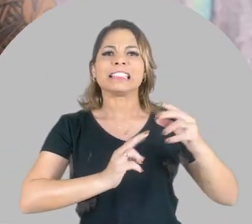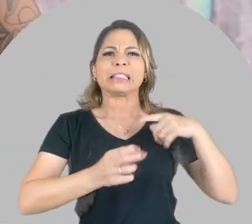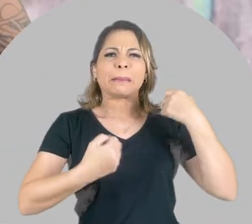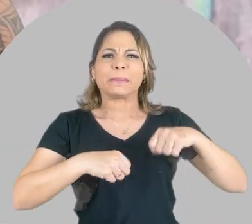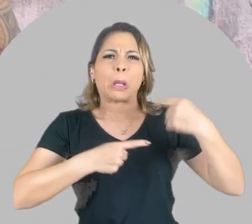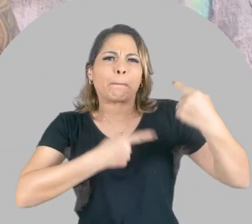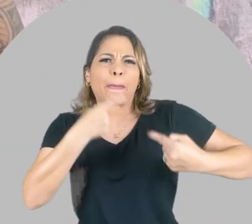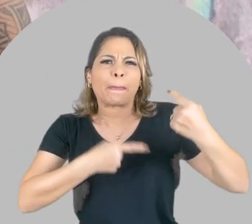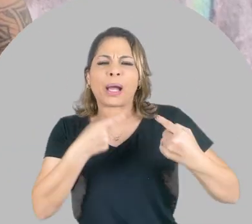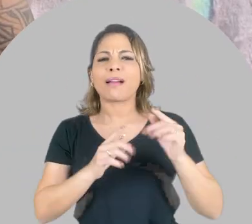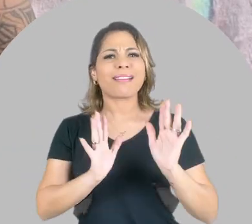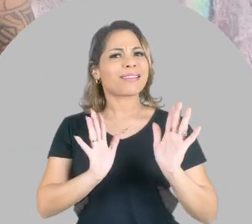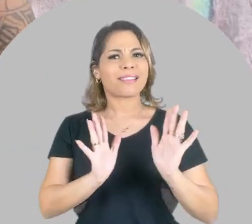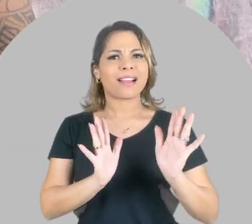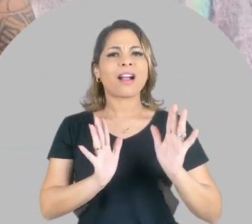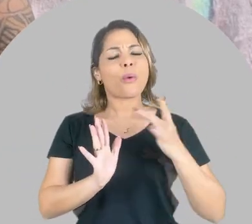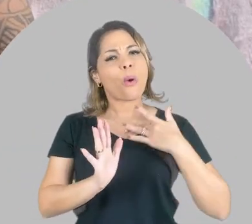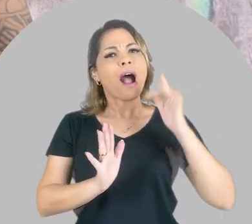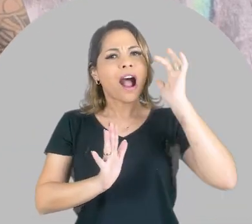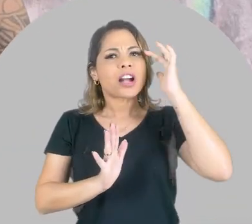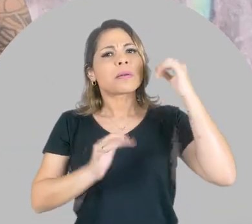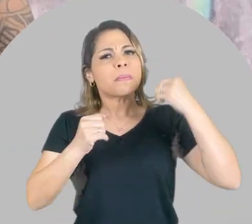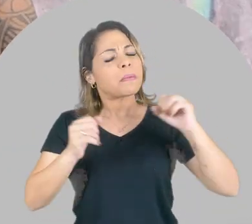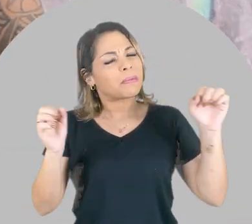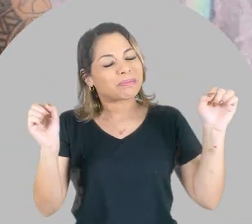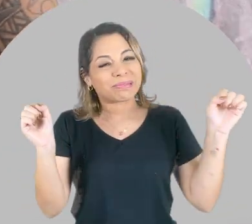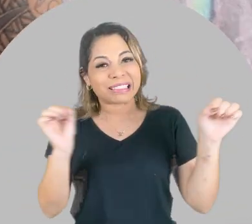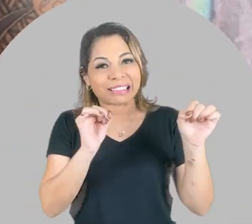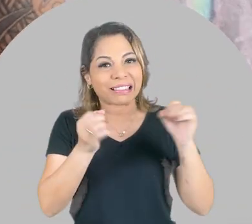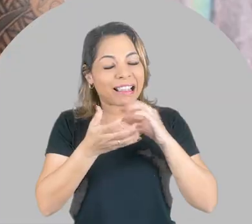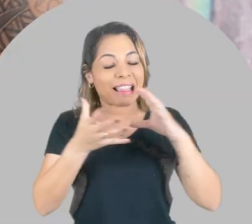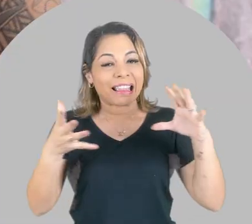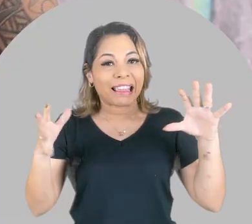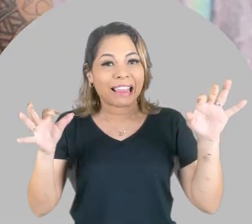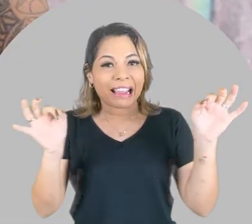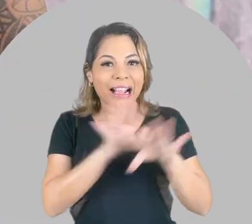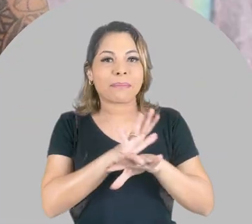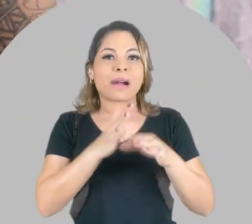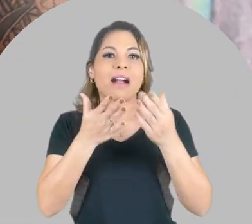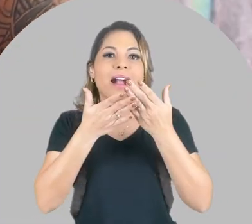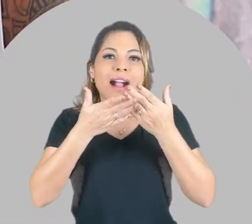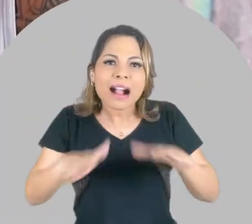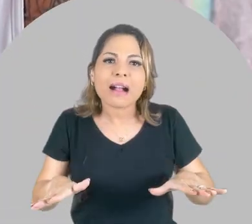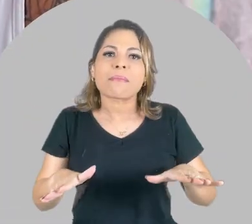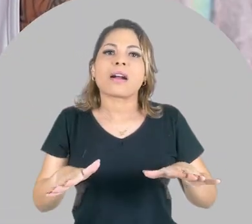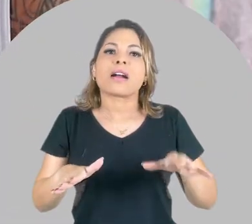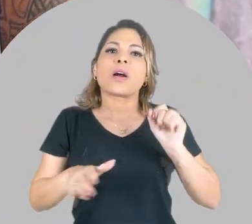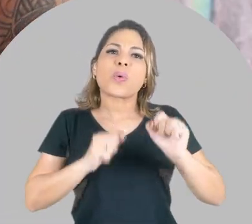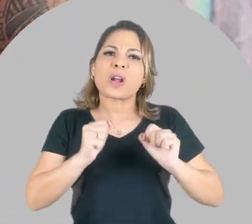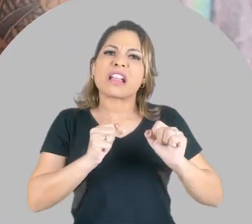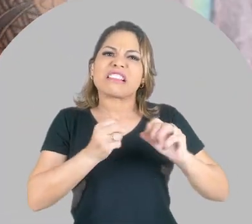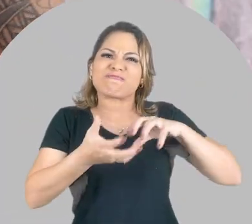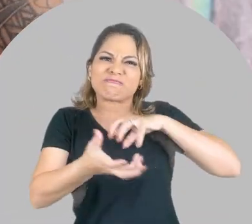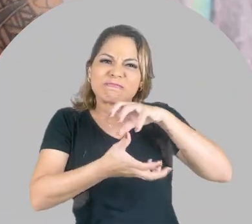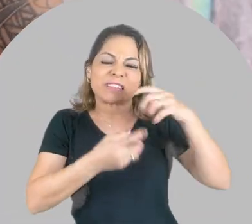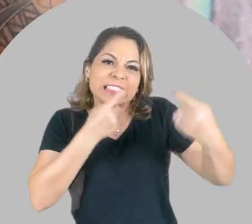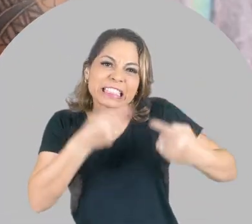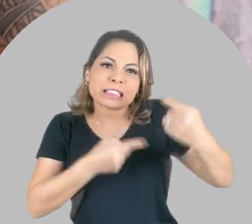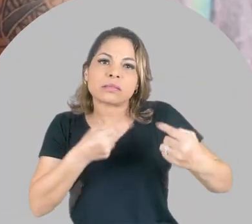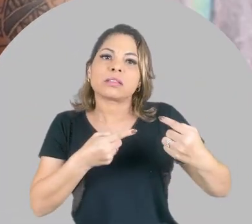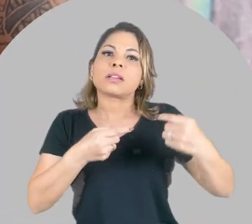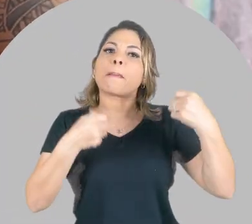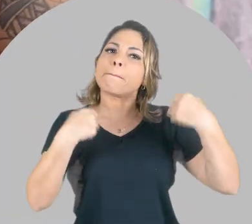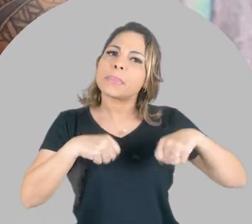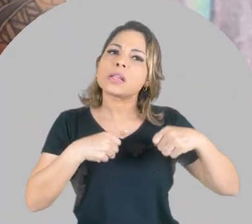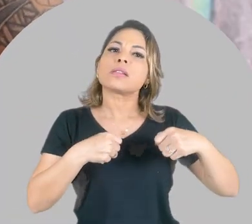correlacionar sem disputa. Eu acho que é uma parada que a gente precisa acabar, é a disputa, né? A gente vai